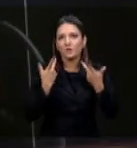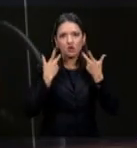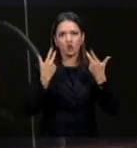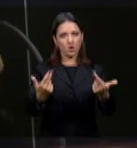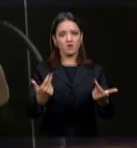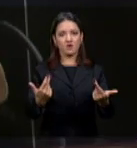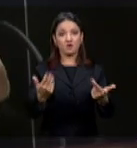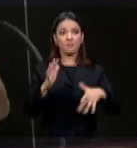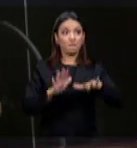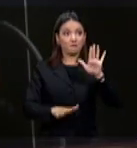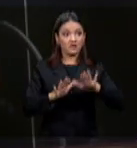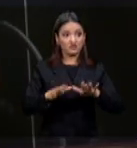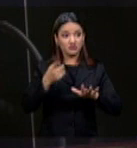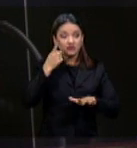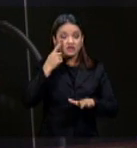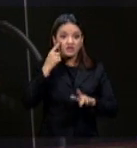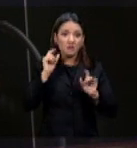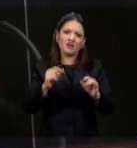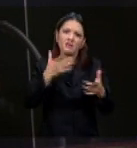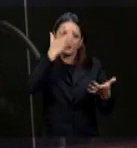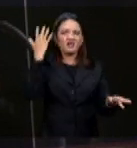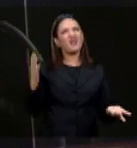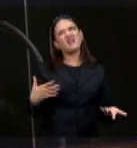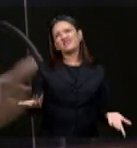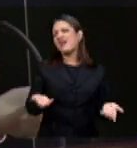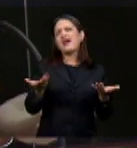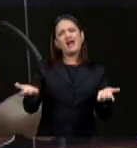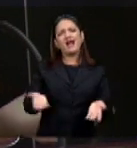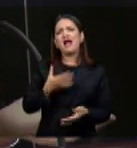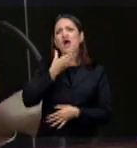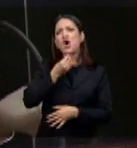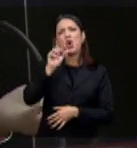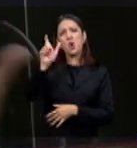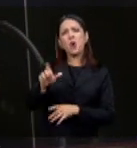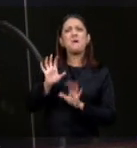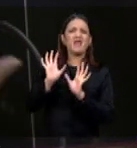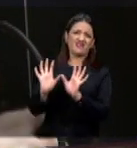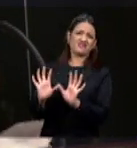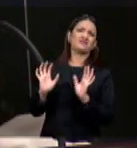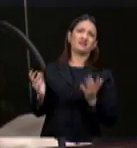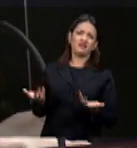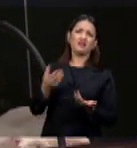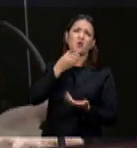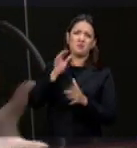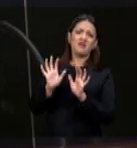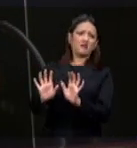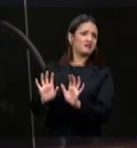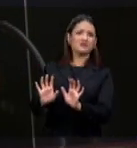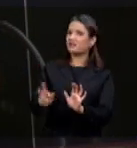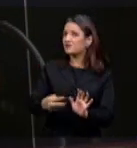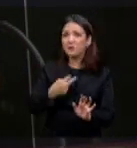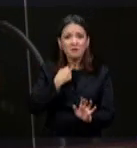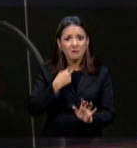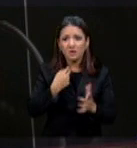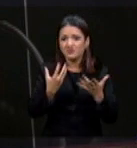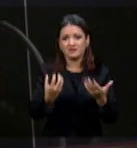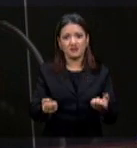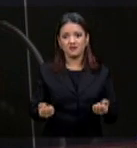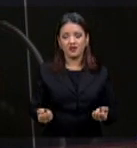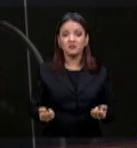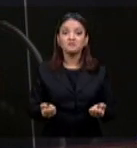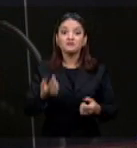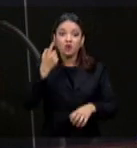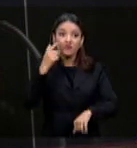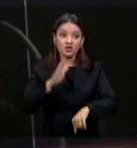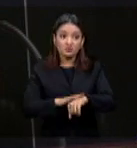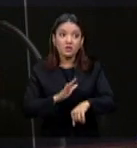vezes a gente ouve a expressão, né? Ah, mas homem é assim mesmo. Não pode ser assim mesmo. Nós não podemos aceitar isso. E eu vejo um momento muito bom na